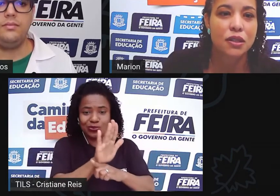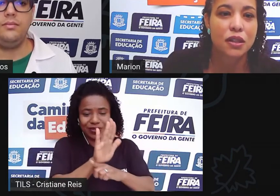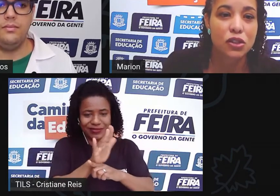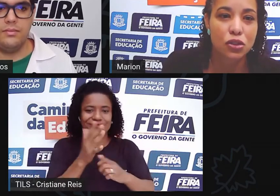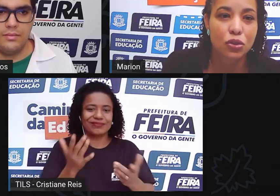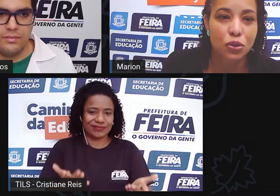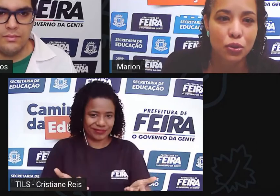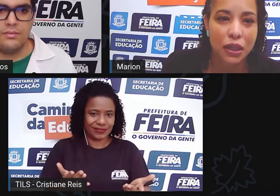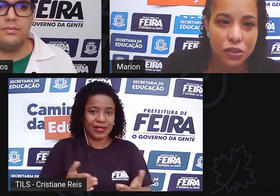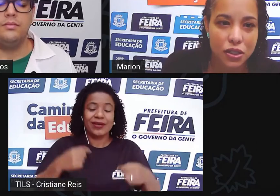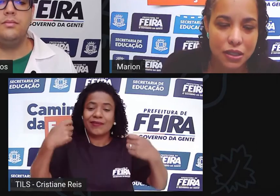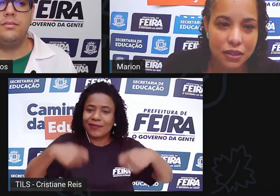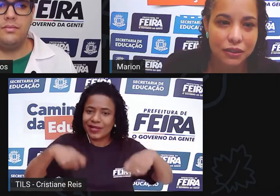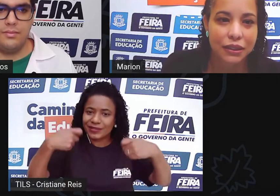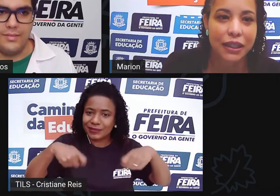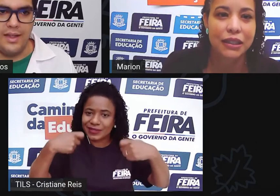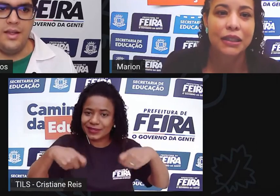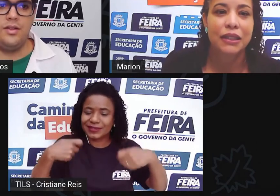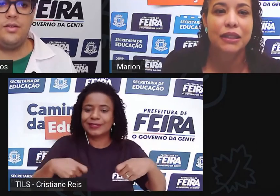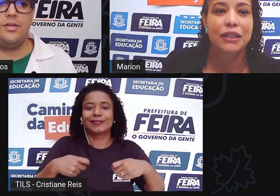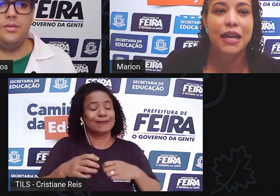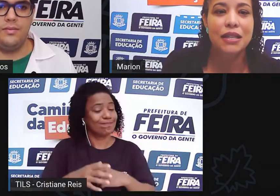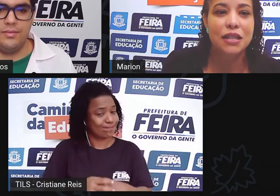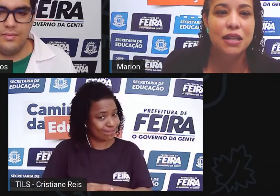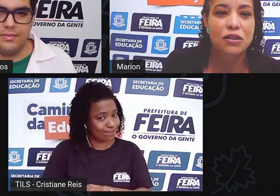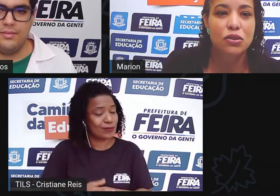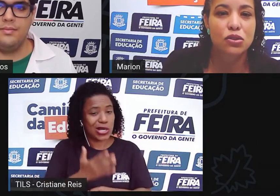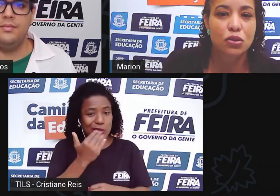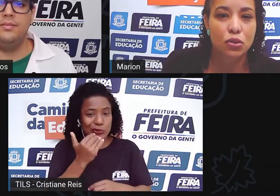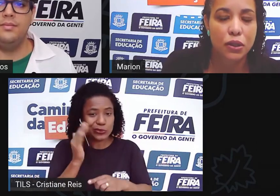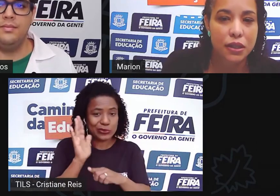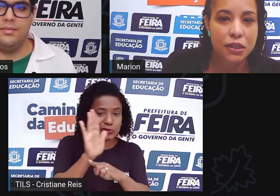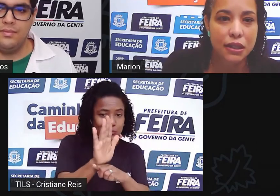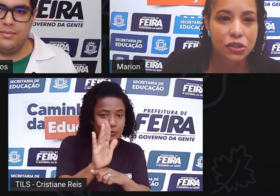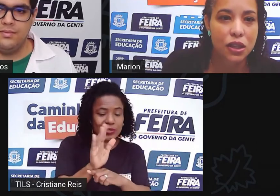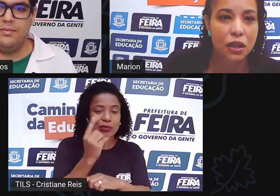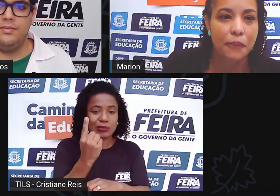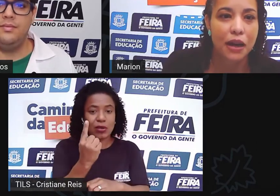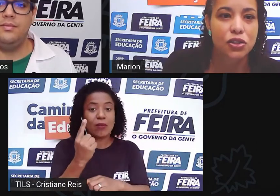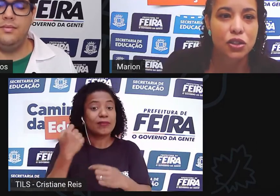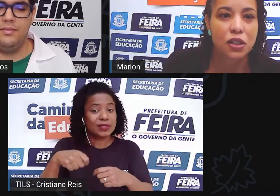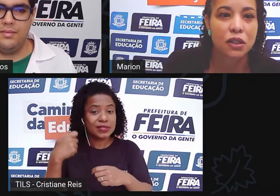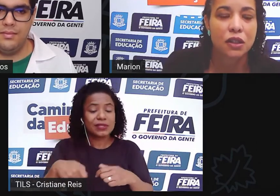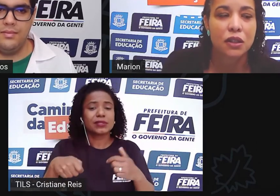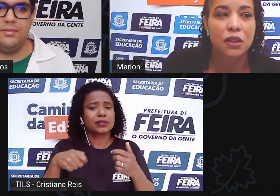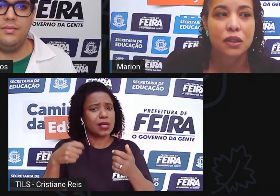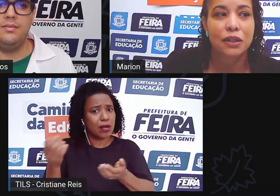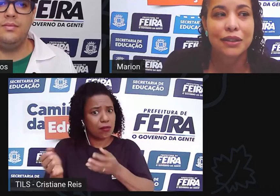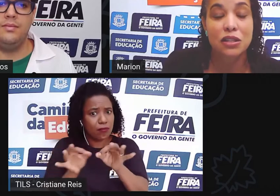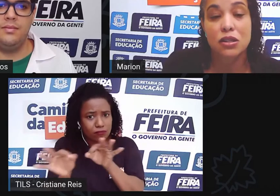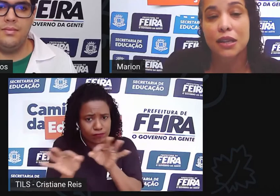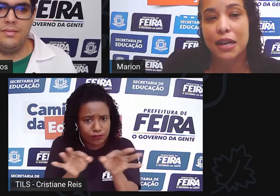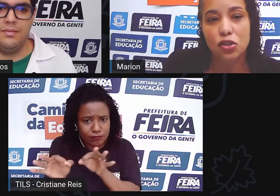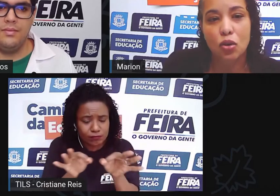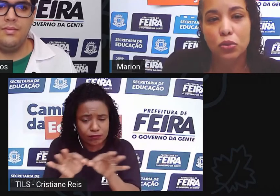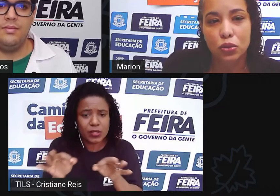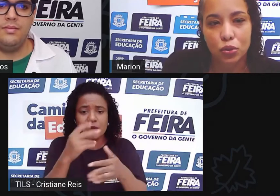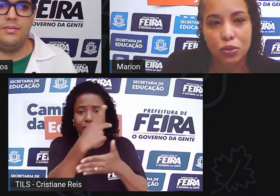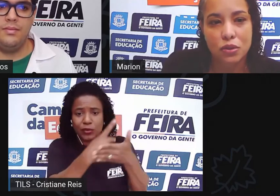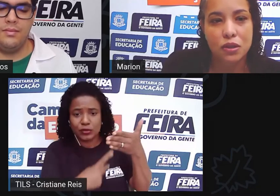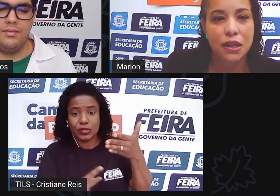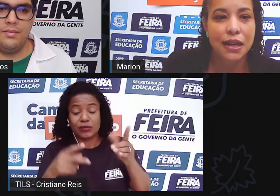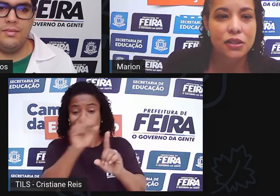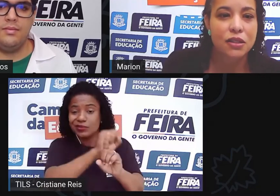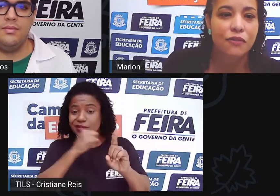ações estruturantes. Né? E essas ações estruturantes elas têm que partir da sociedade como um